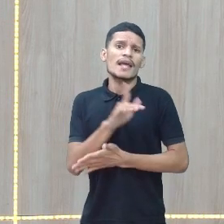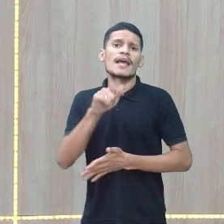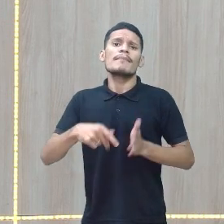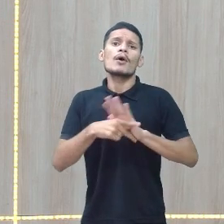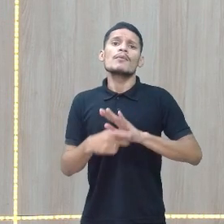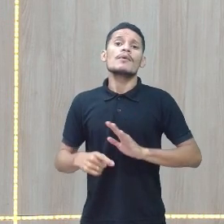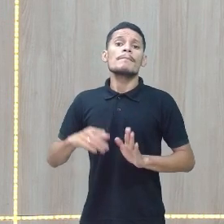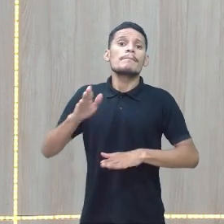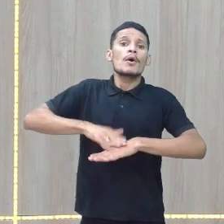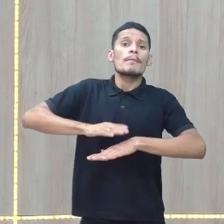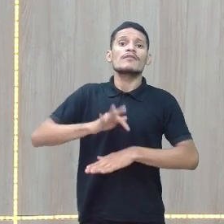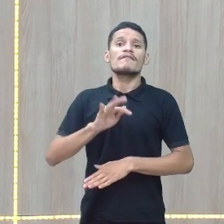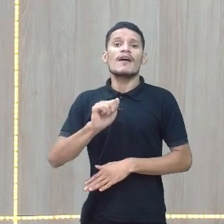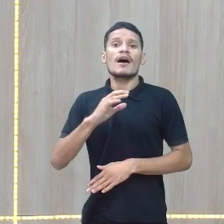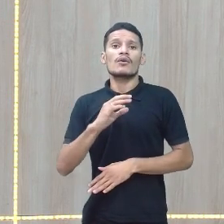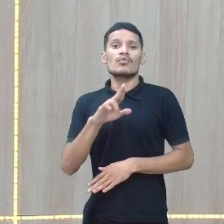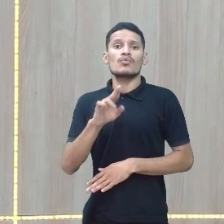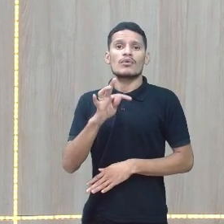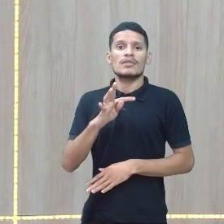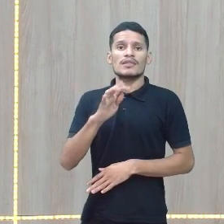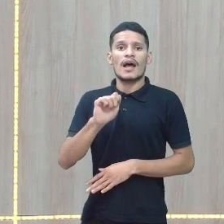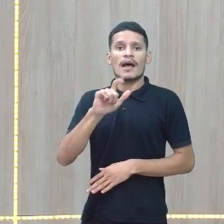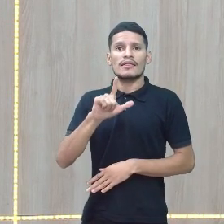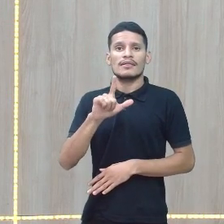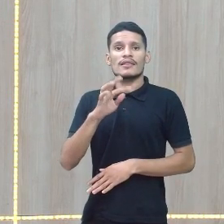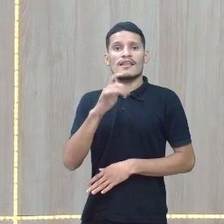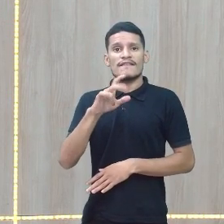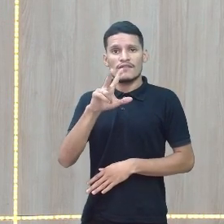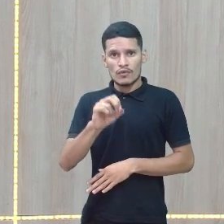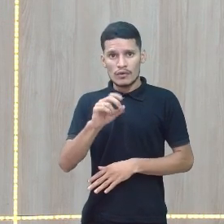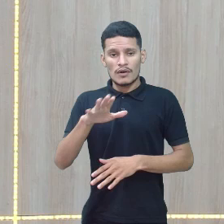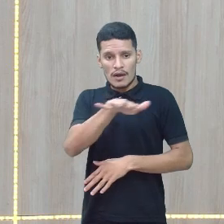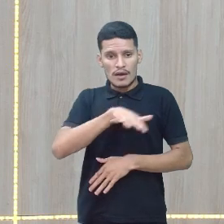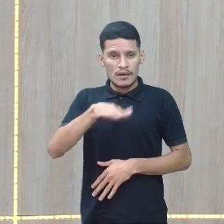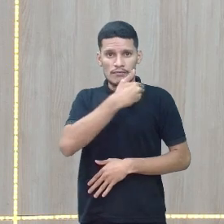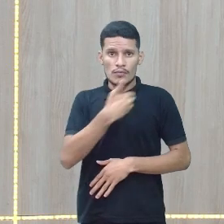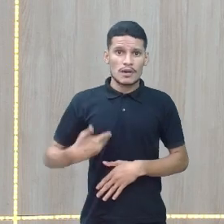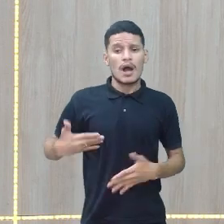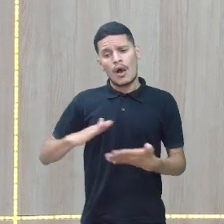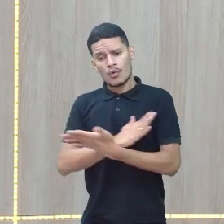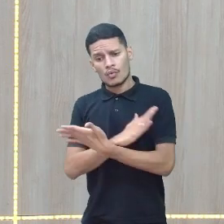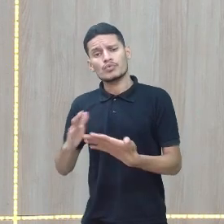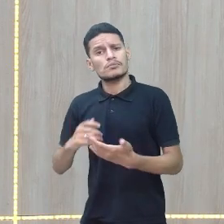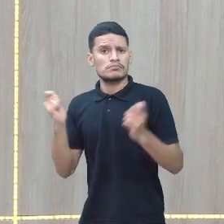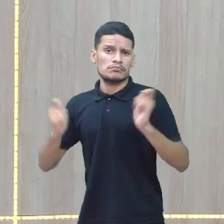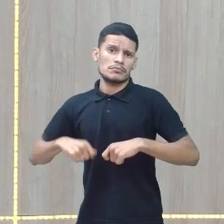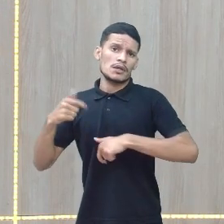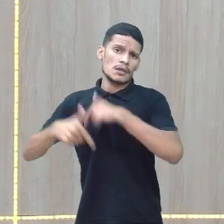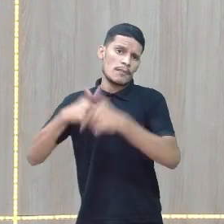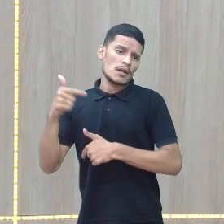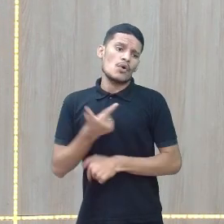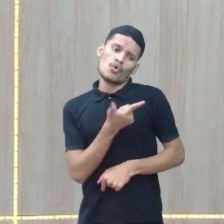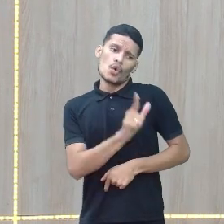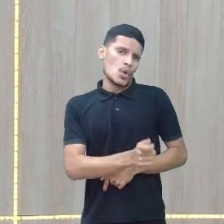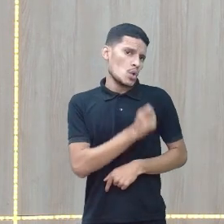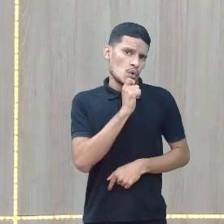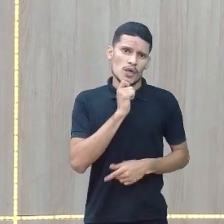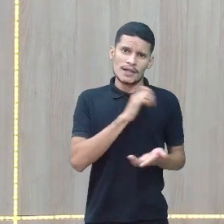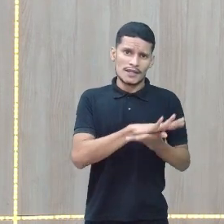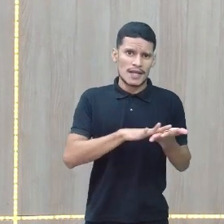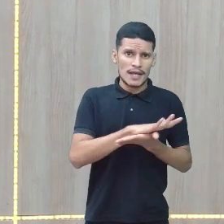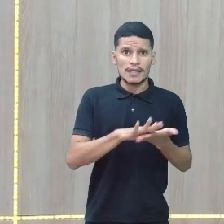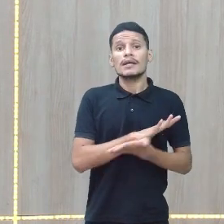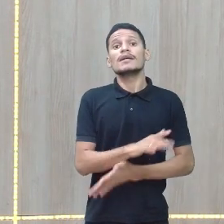é ponto facultativo nas repartições públicas. Então, alguns vão trabalhar, outros não vão. Então,